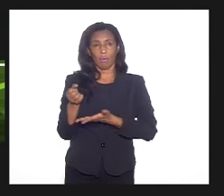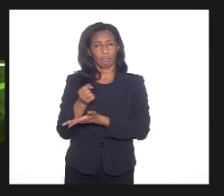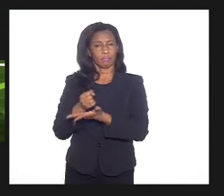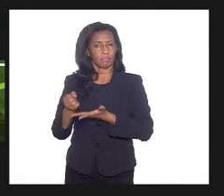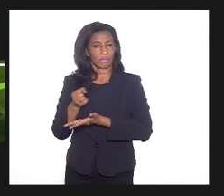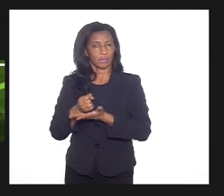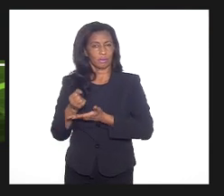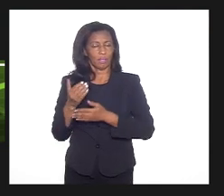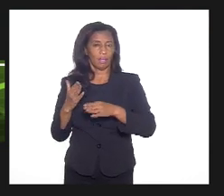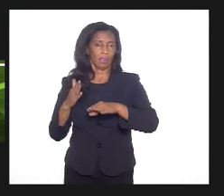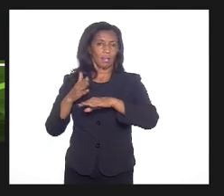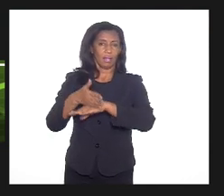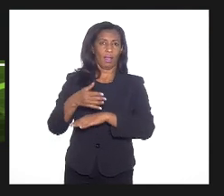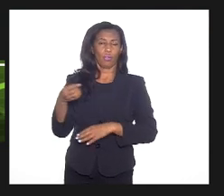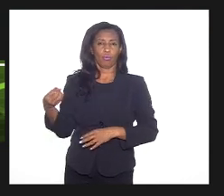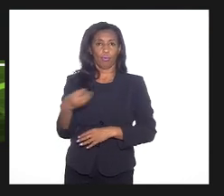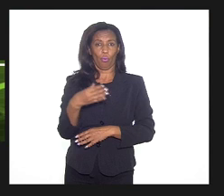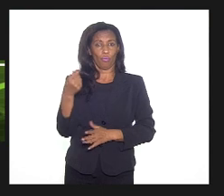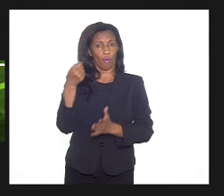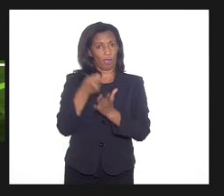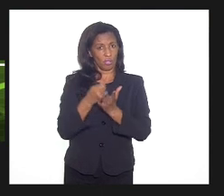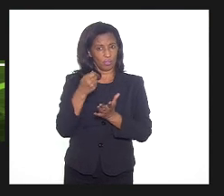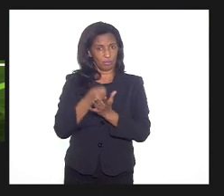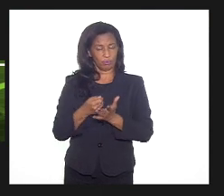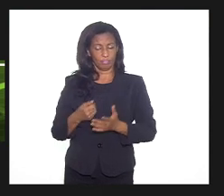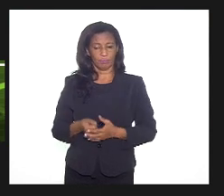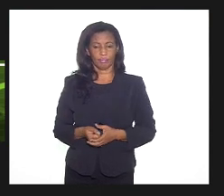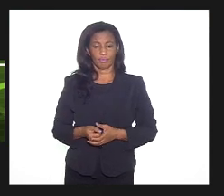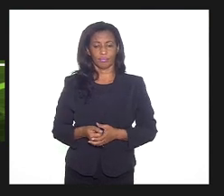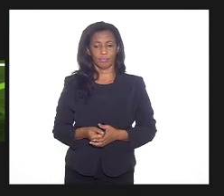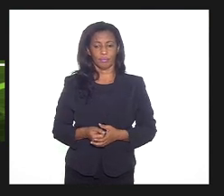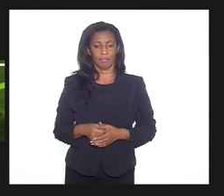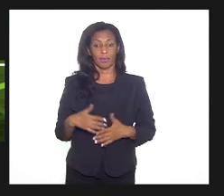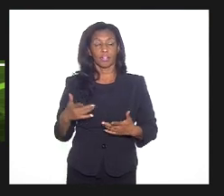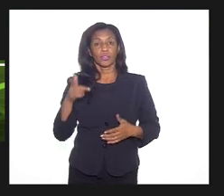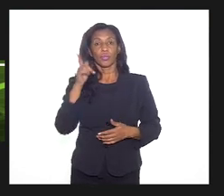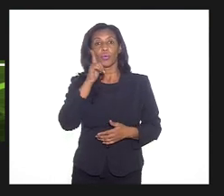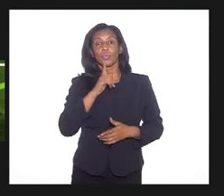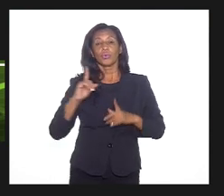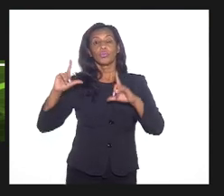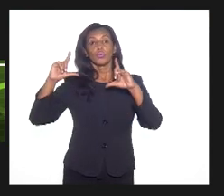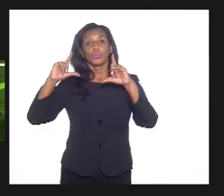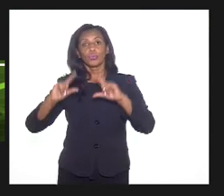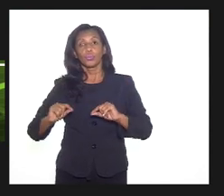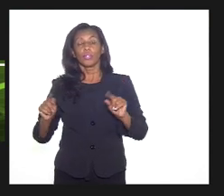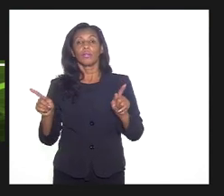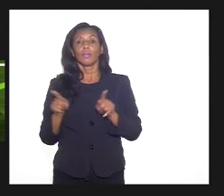para ingresso no novo regime. E a gente conseguiu reduzir essa dívida